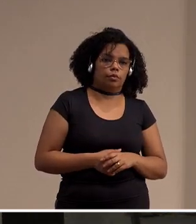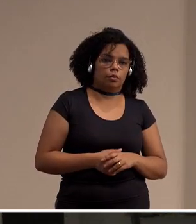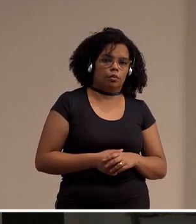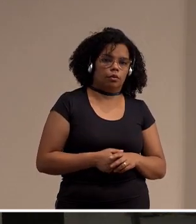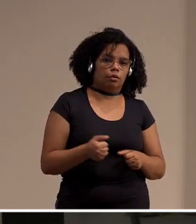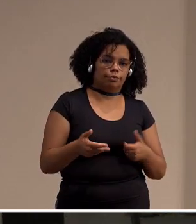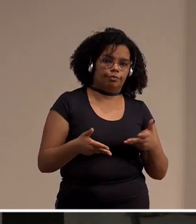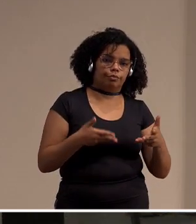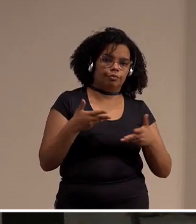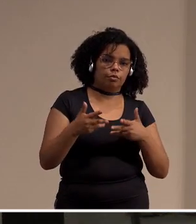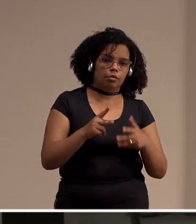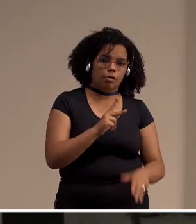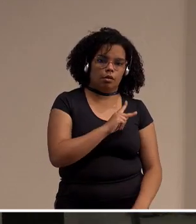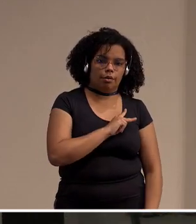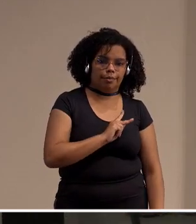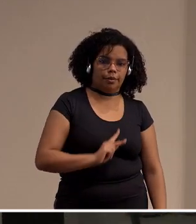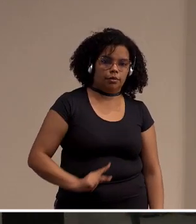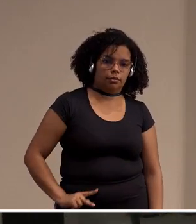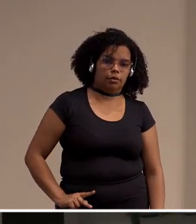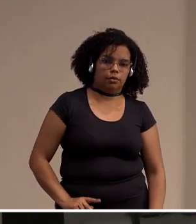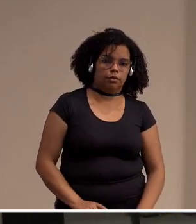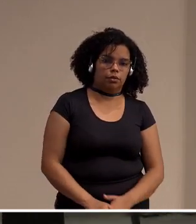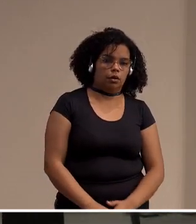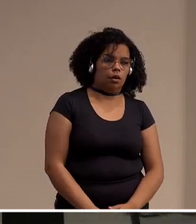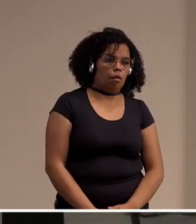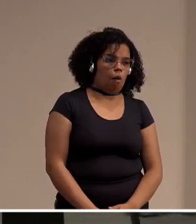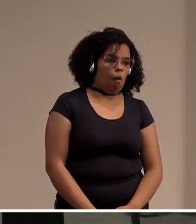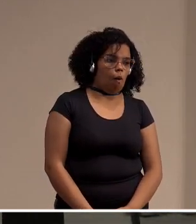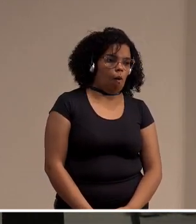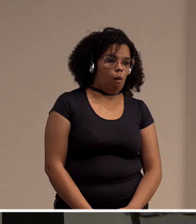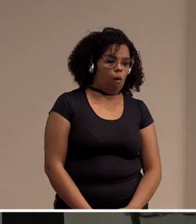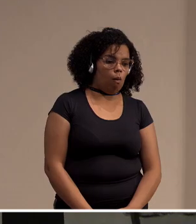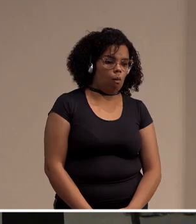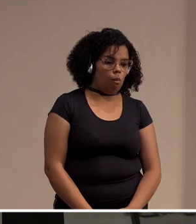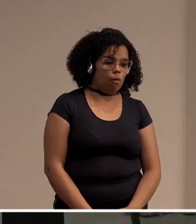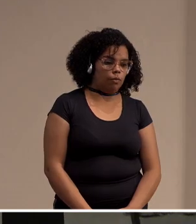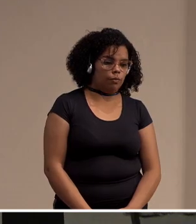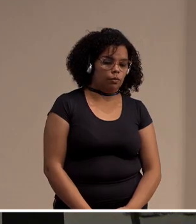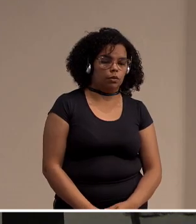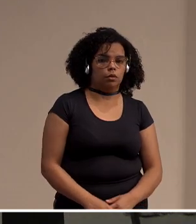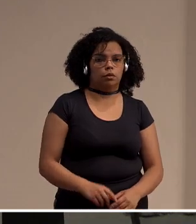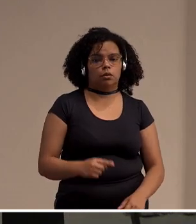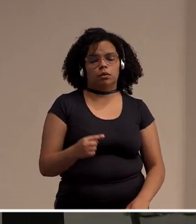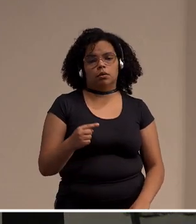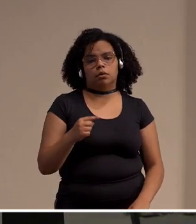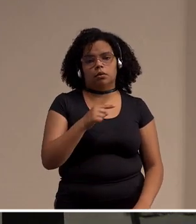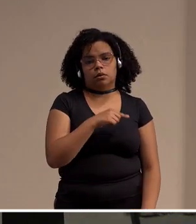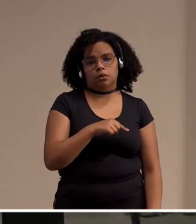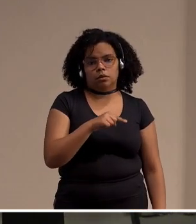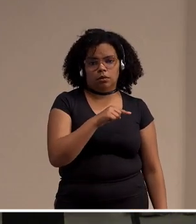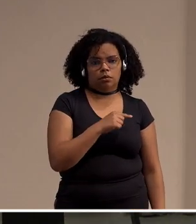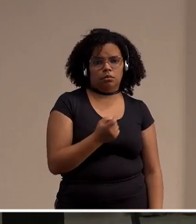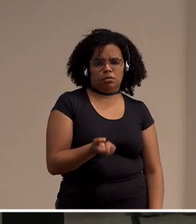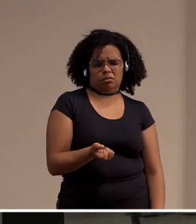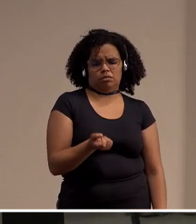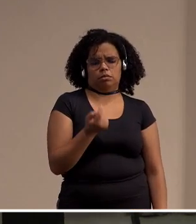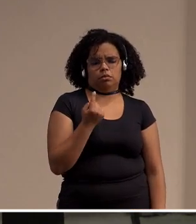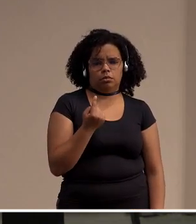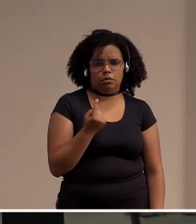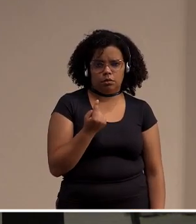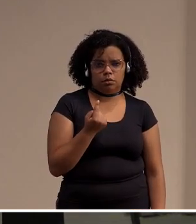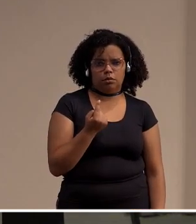falas do Milei, eles, de alguma forma, são tão absurdas